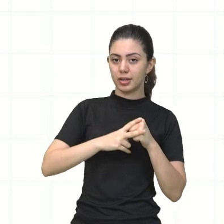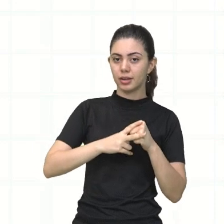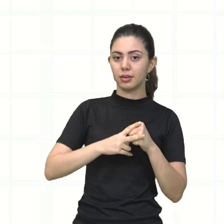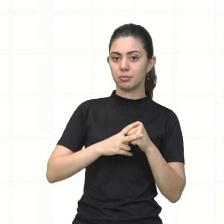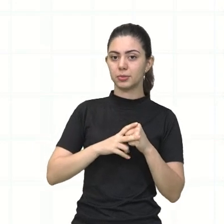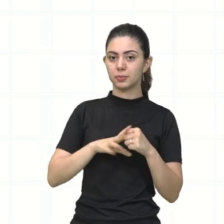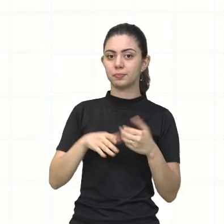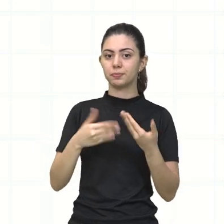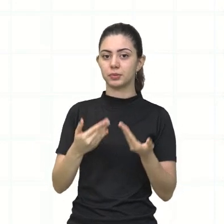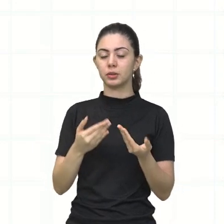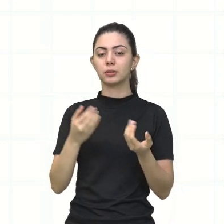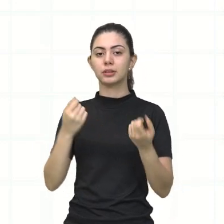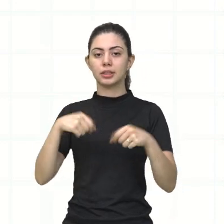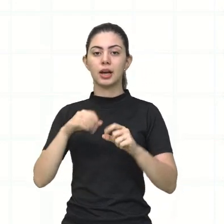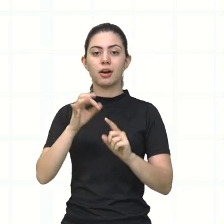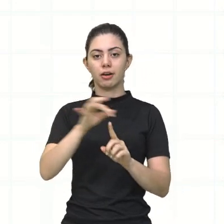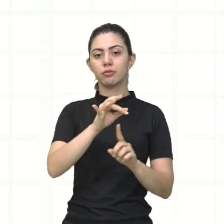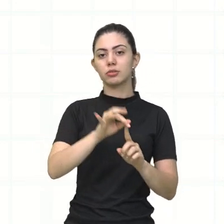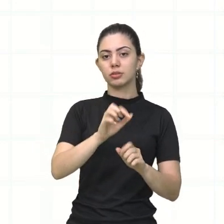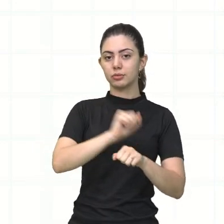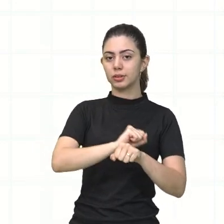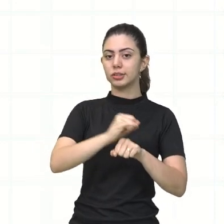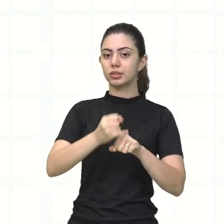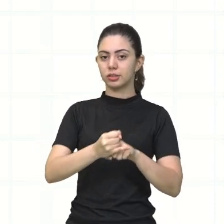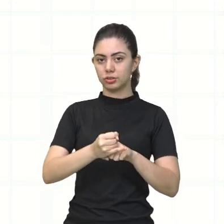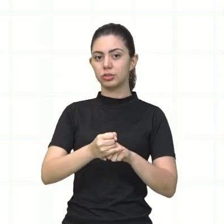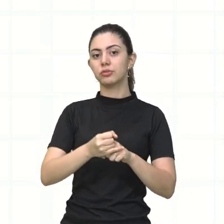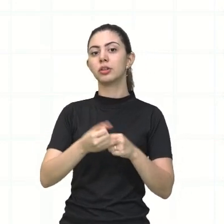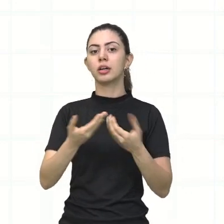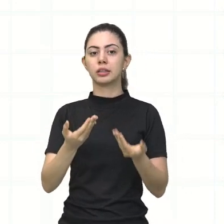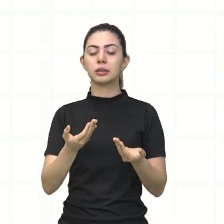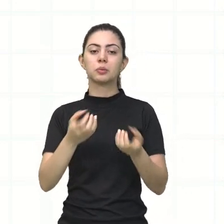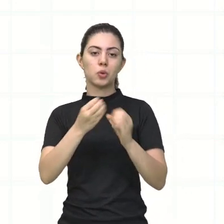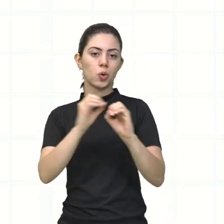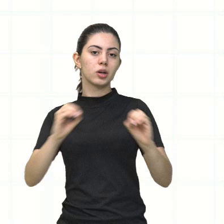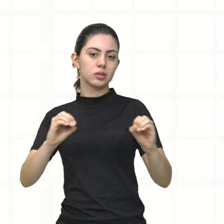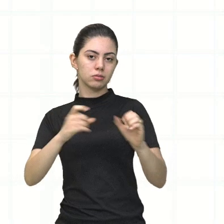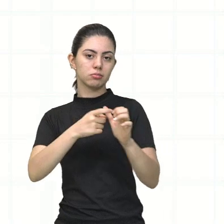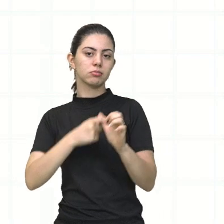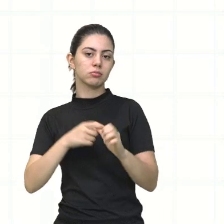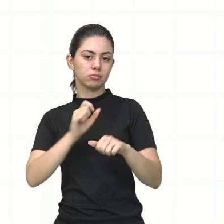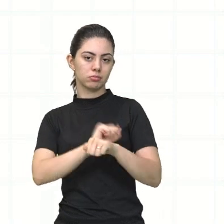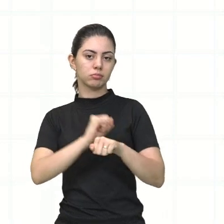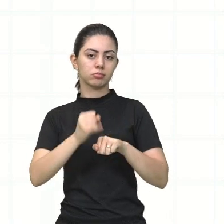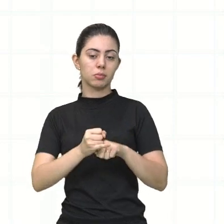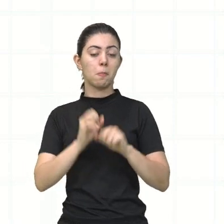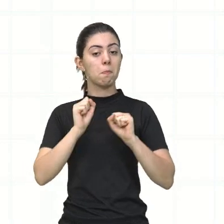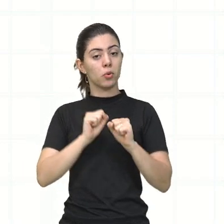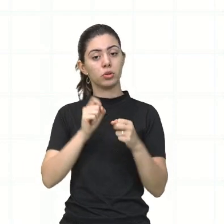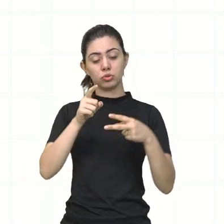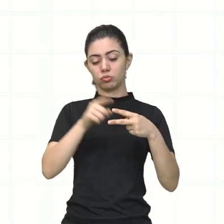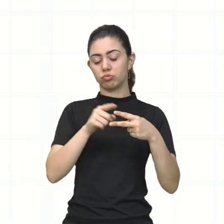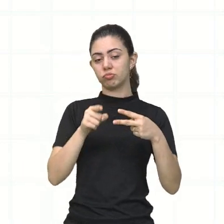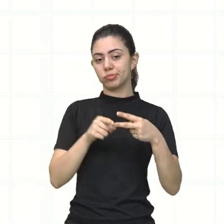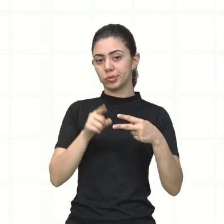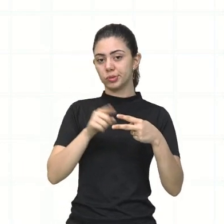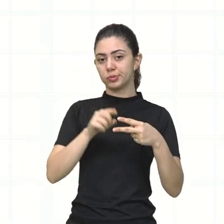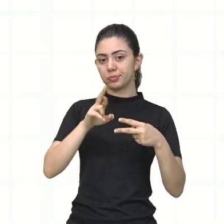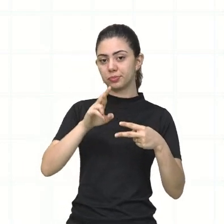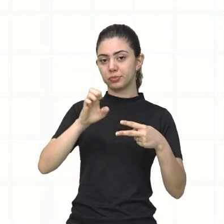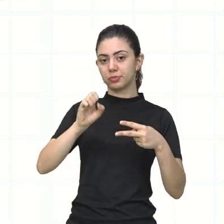vão cumprir essa função de adjetivo, no caso das subordinadas adjetivas. E elas podem ser dois tipos,